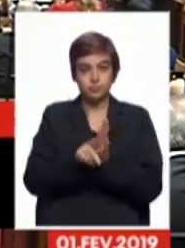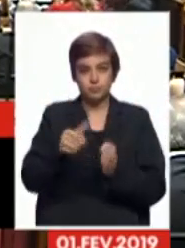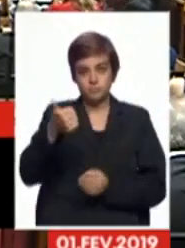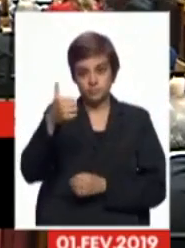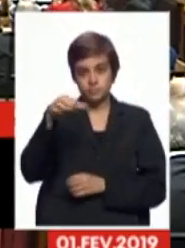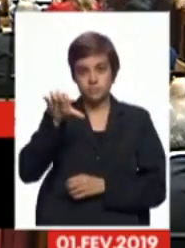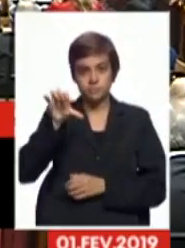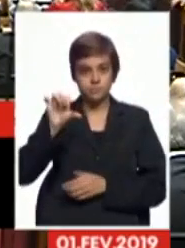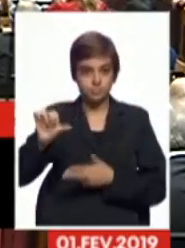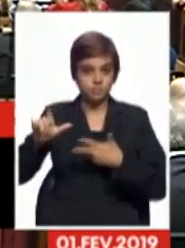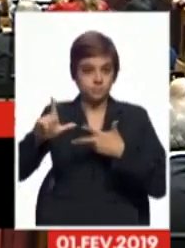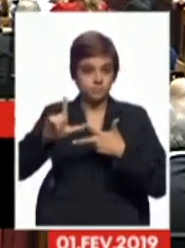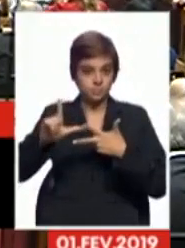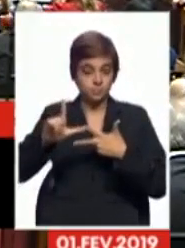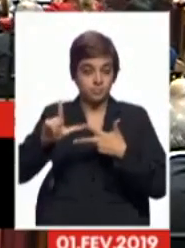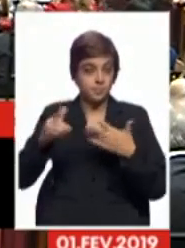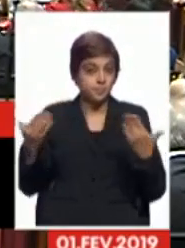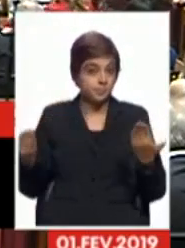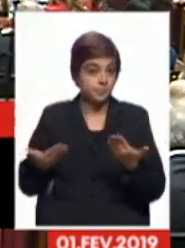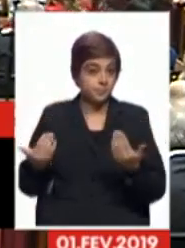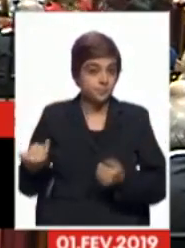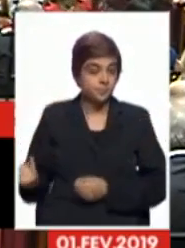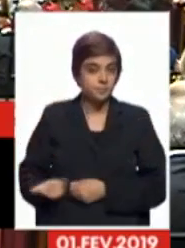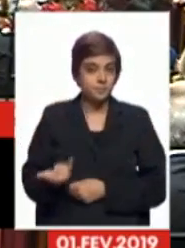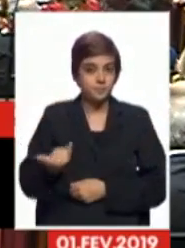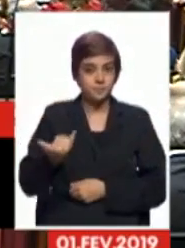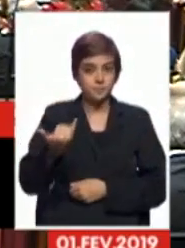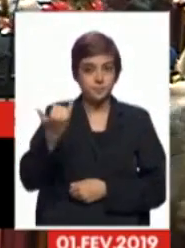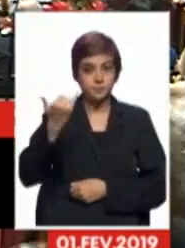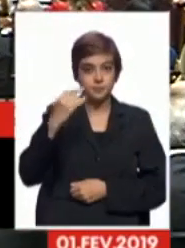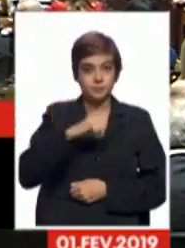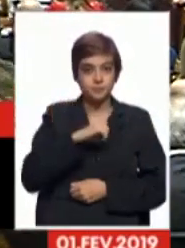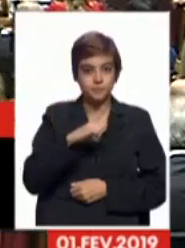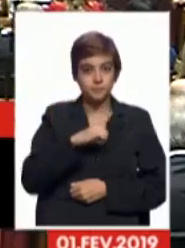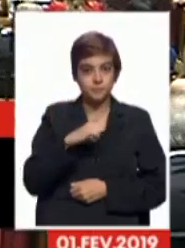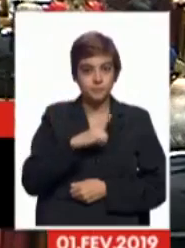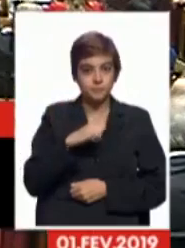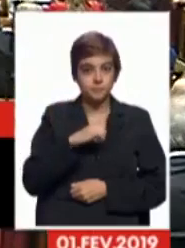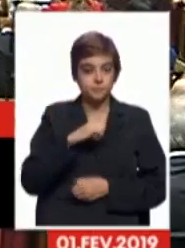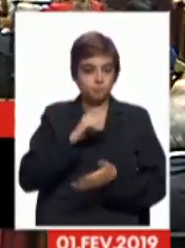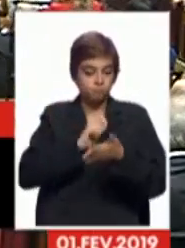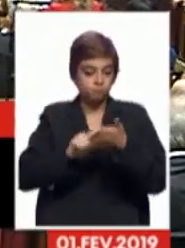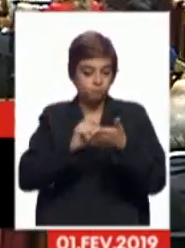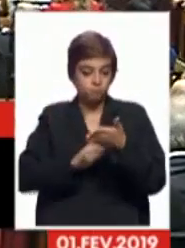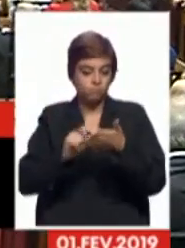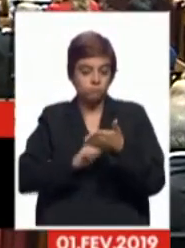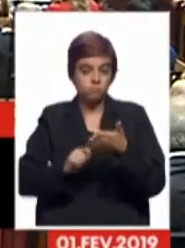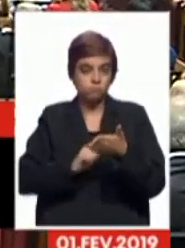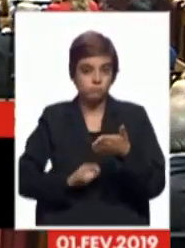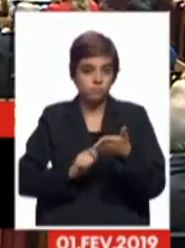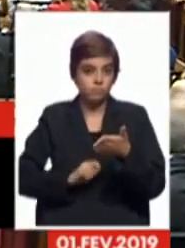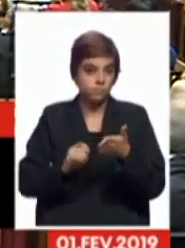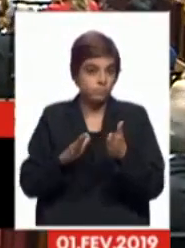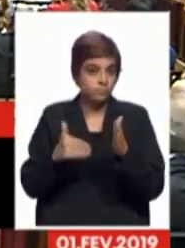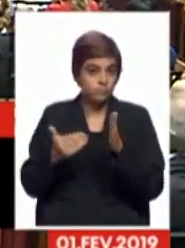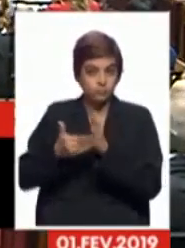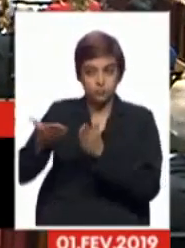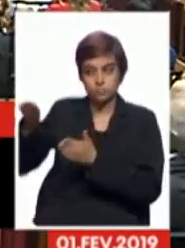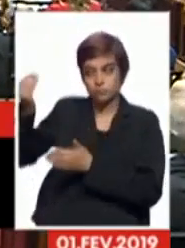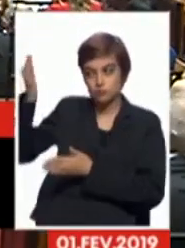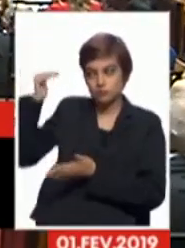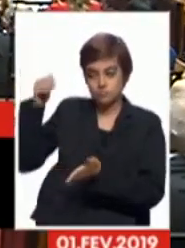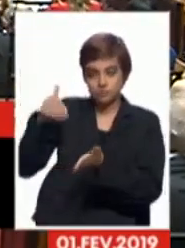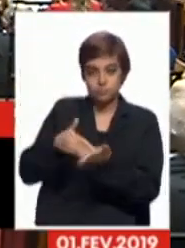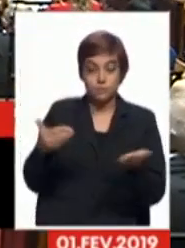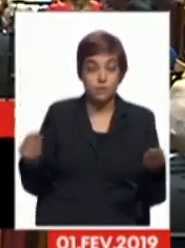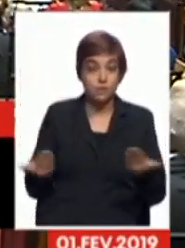Esse momento é importante aqui para a Assembleia, há um registro de todos, de todas as legislaturas anteriores,